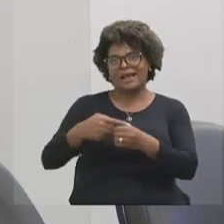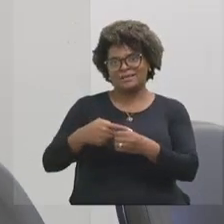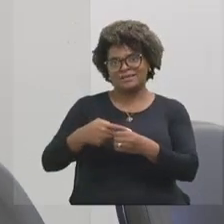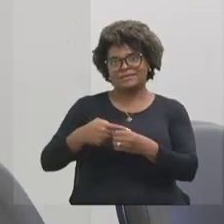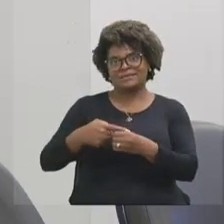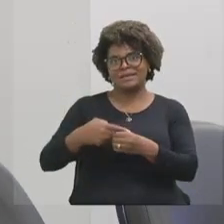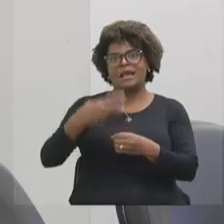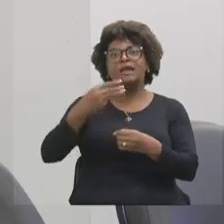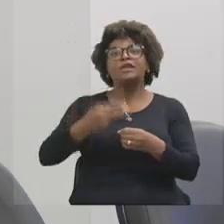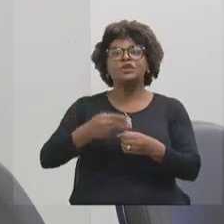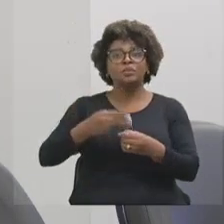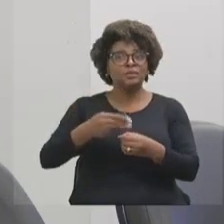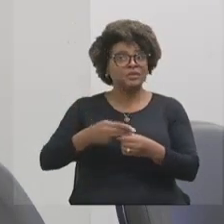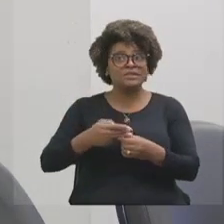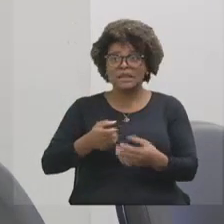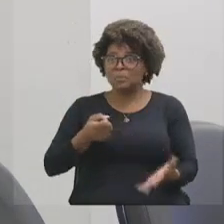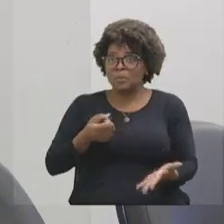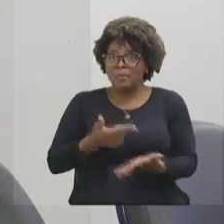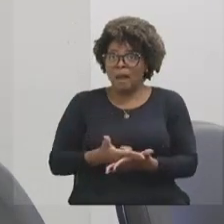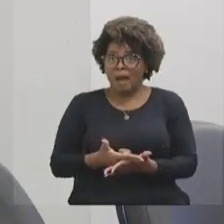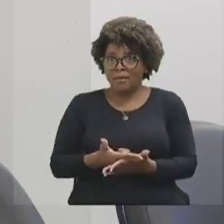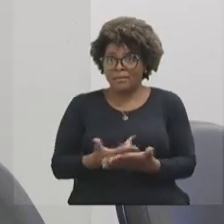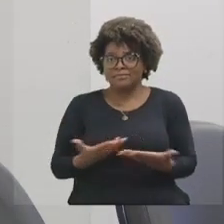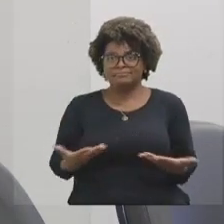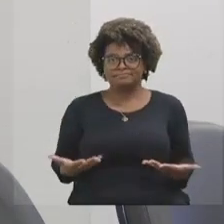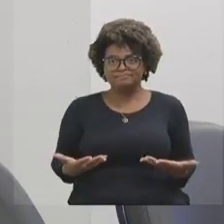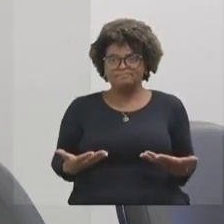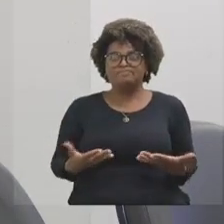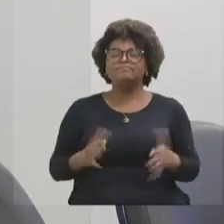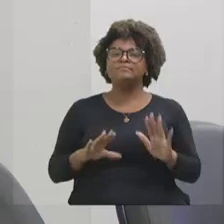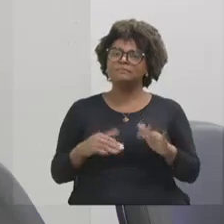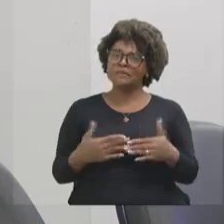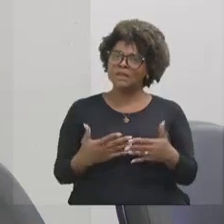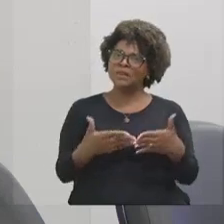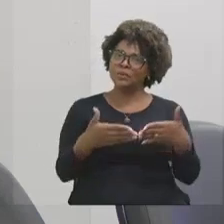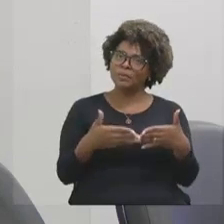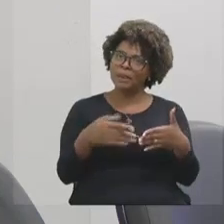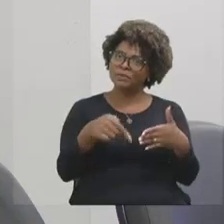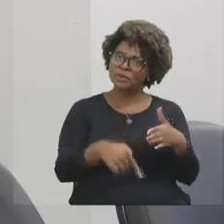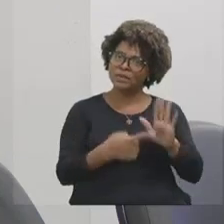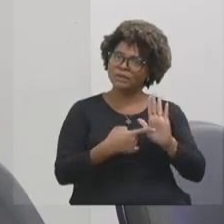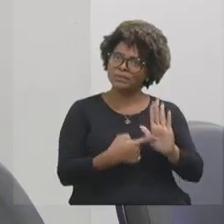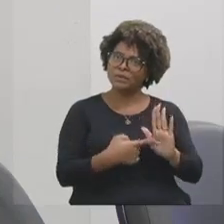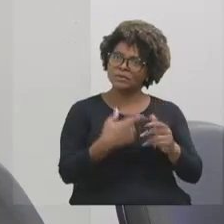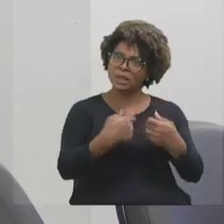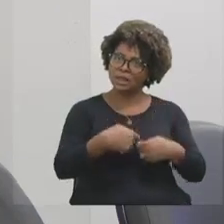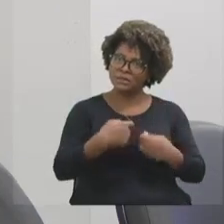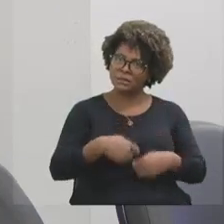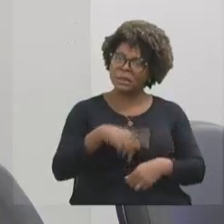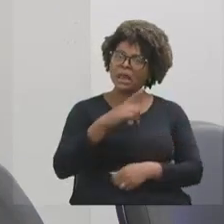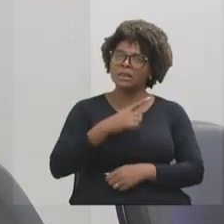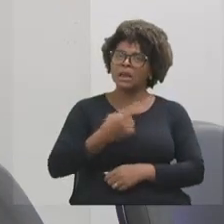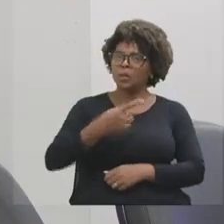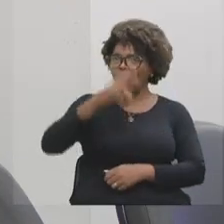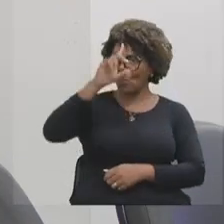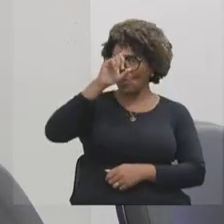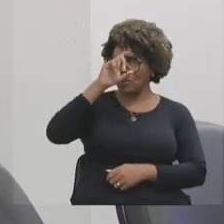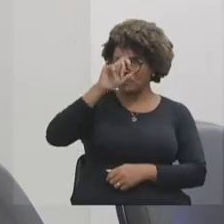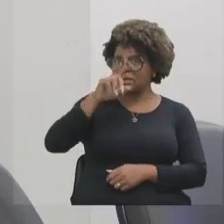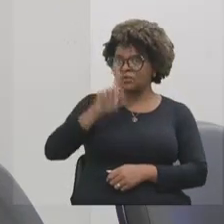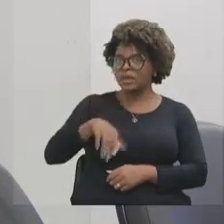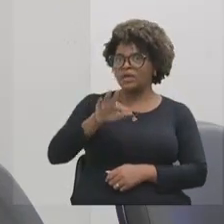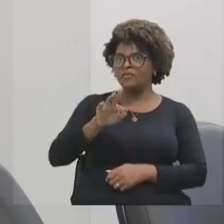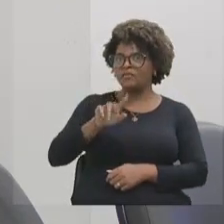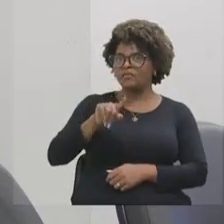o dia a dia dessa UPA por isso eu gostaria de registrar também aqui essa necessidade nós temos o hospital que a fundação Vespasiano de